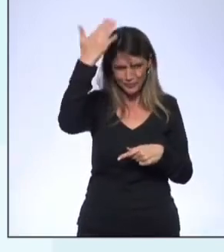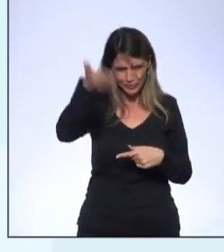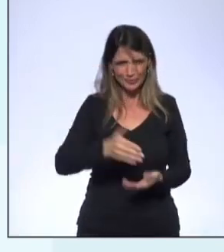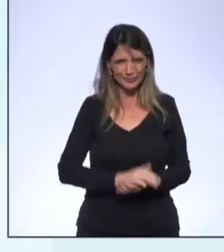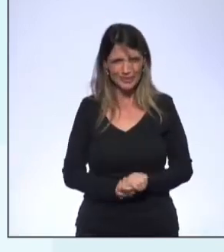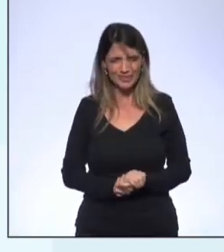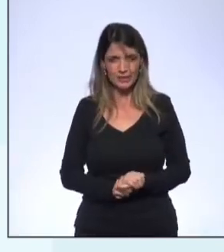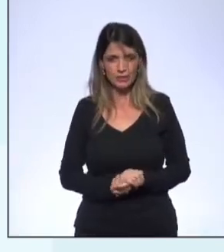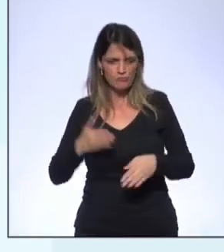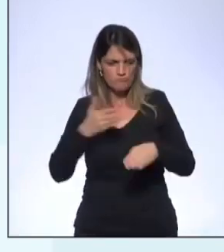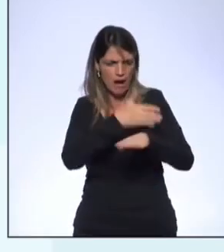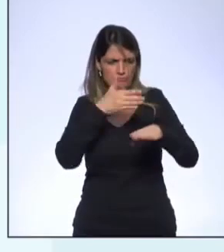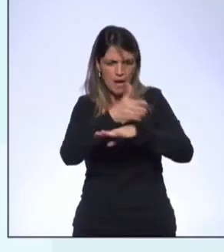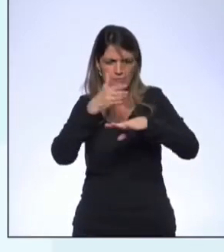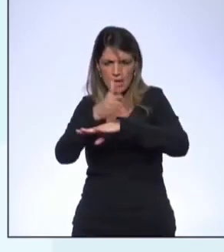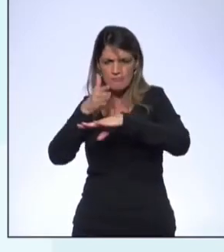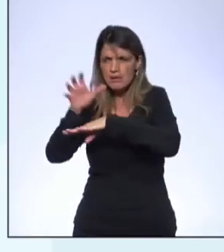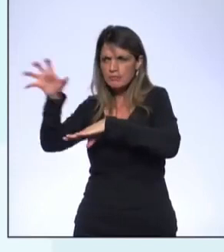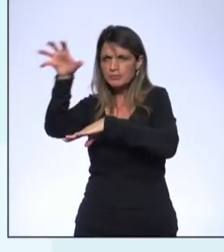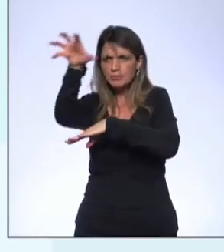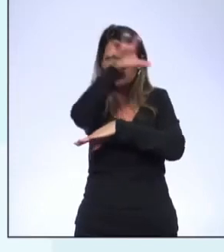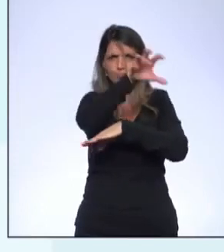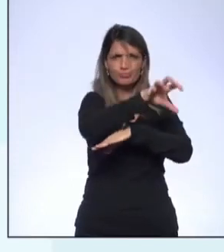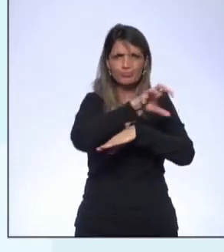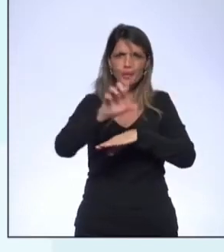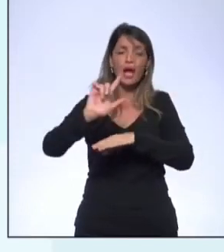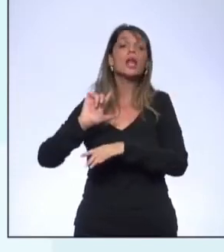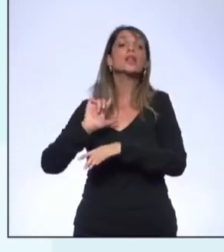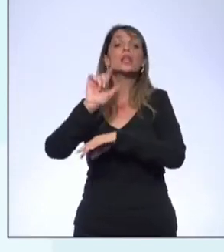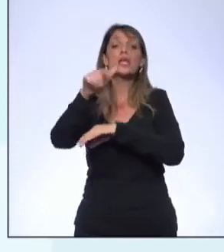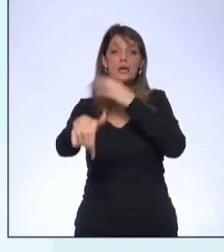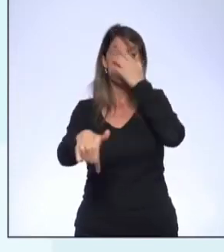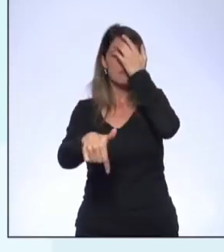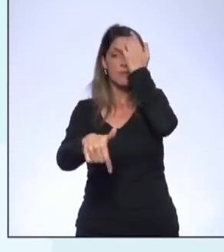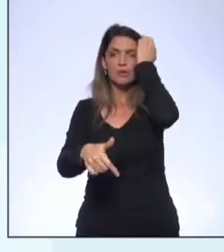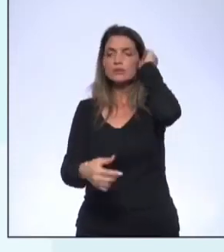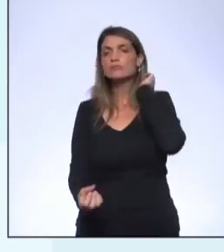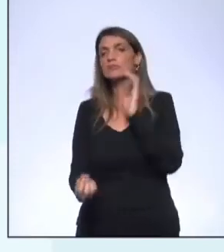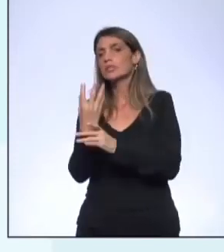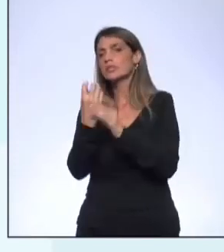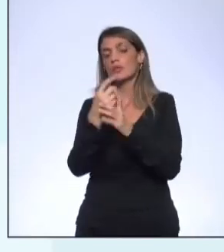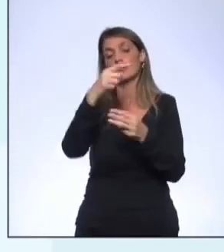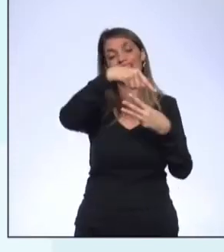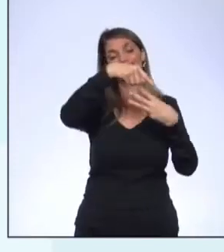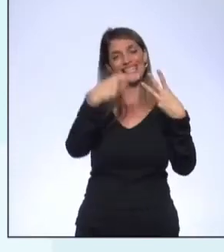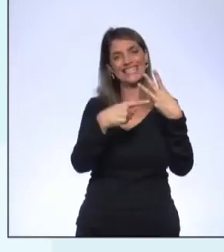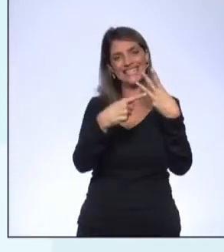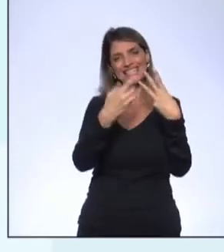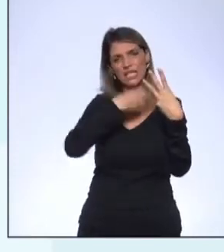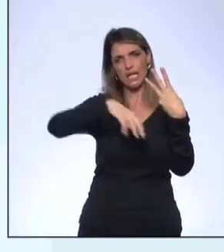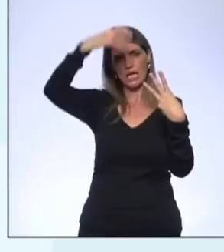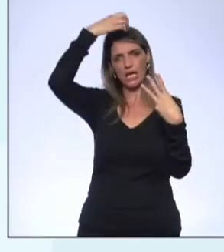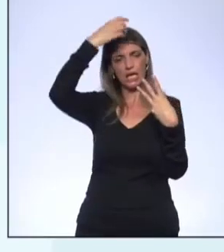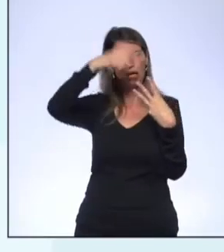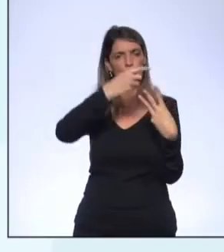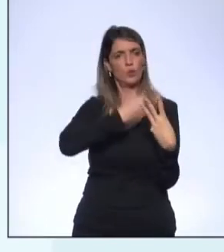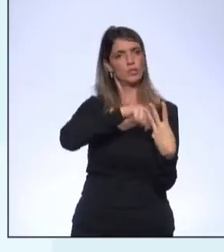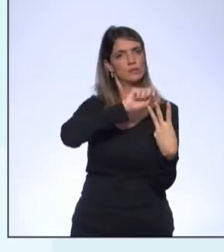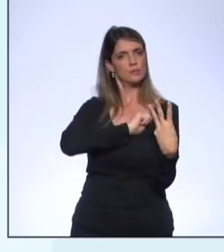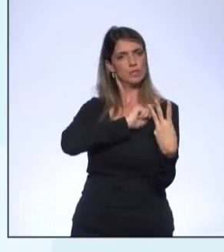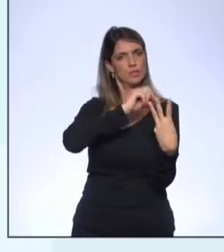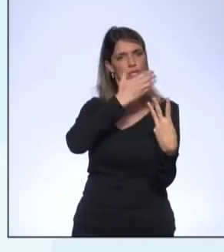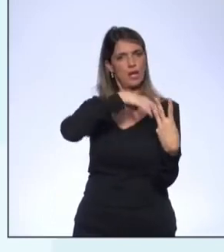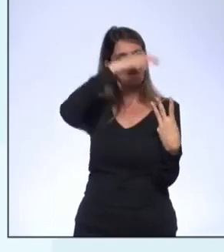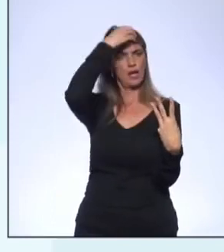esses territórios, eles foram se consolidando, e aí gerou-se a formação de 3 reinos aí, tá? A parte da Espanha ficou como Reino de